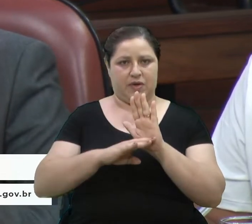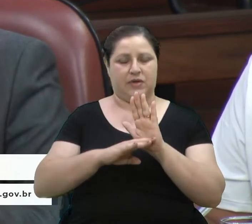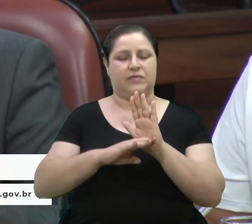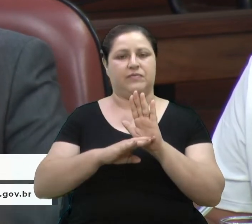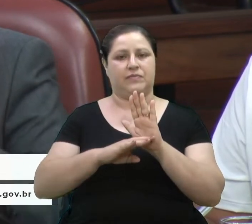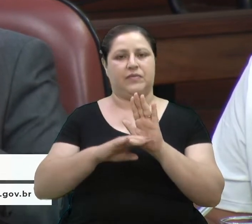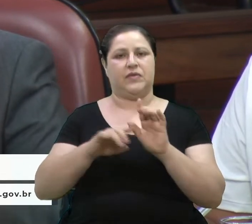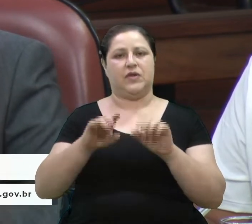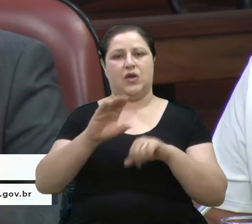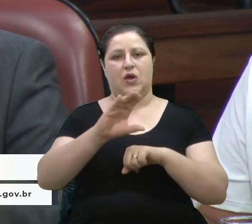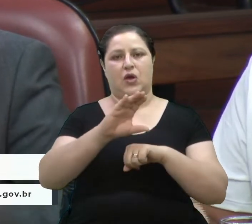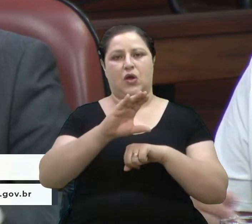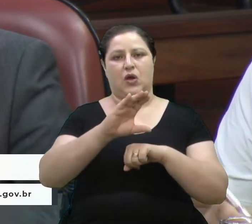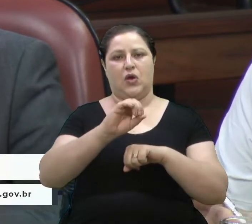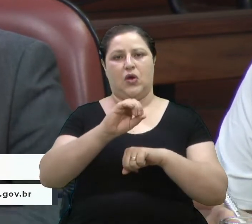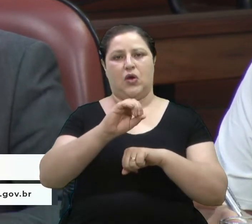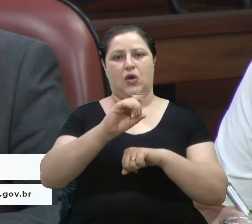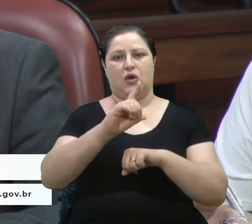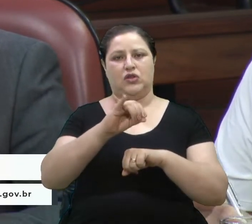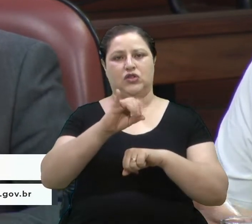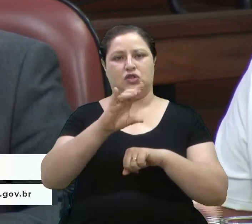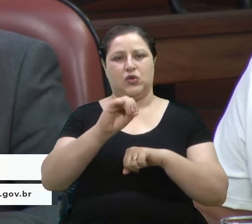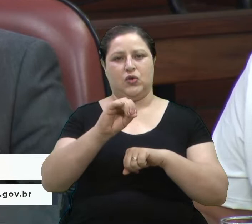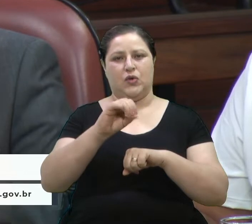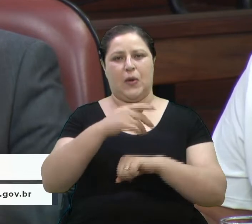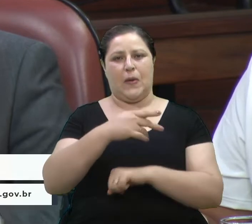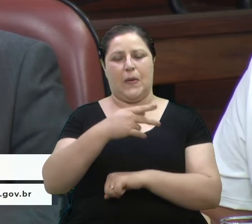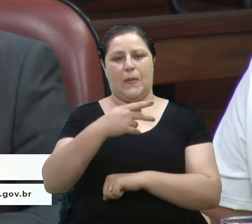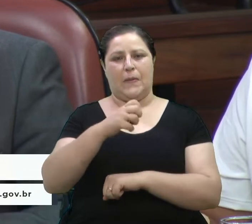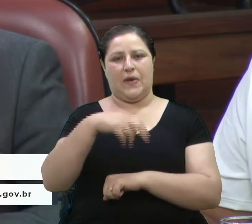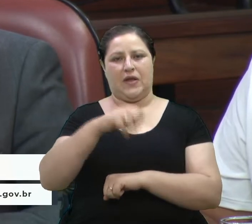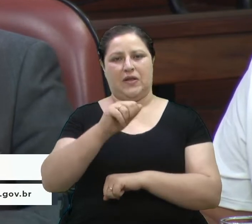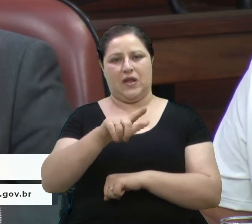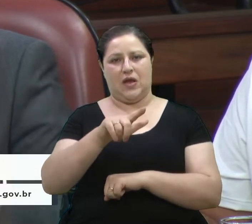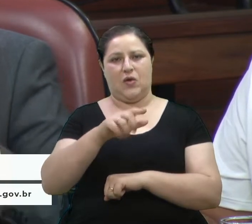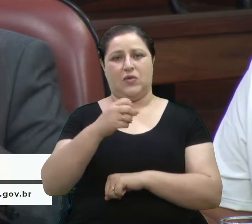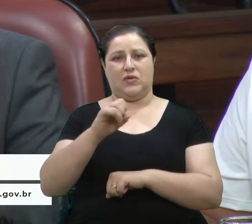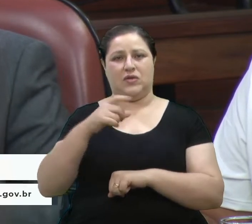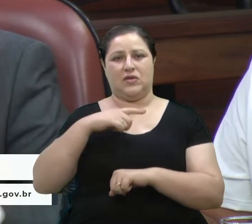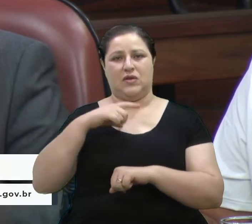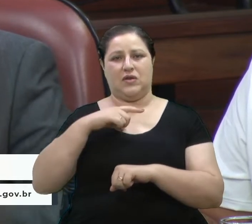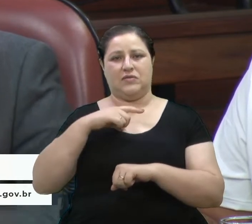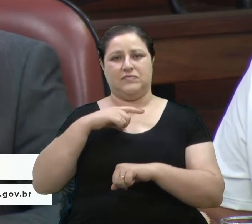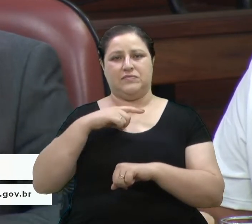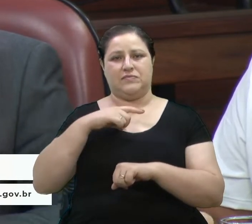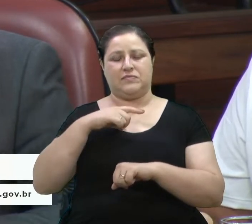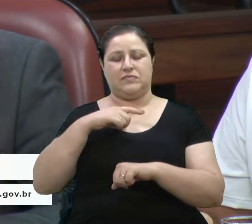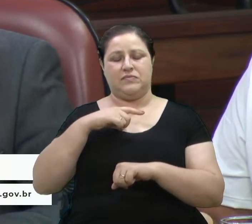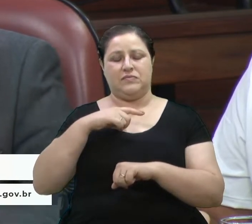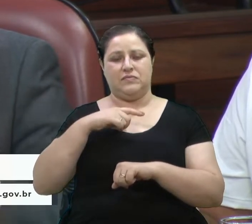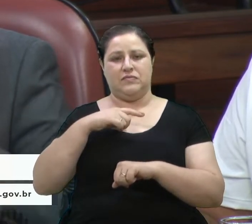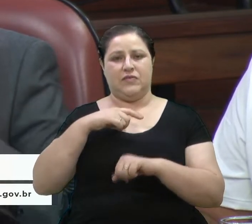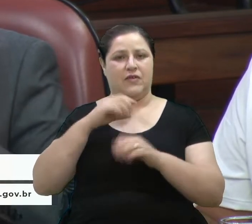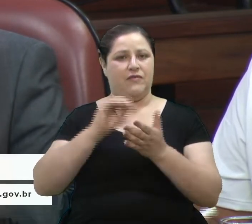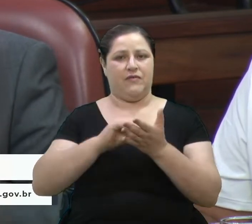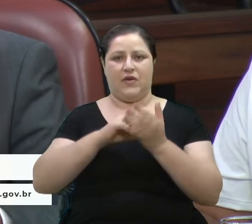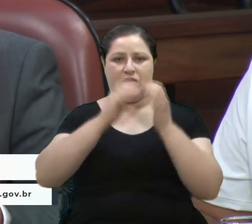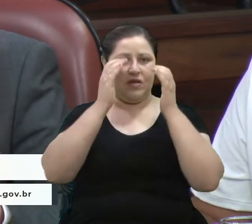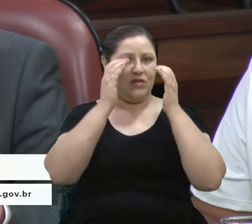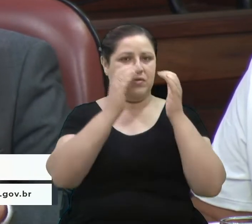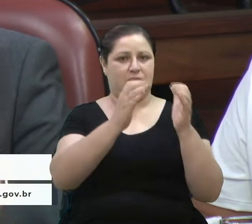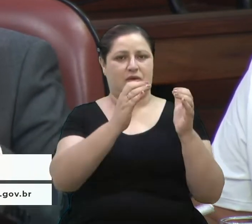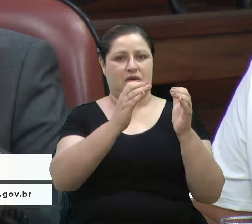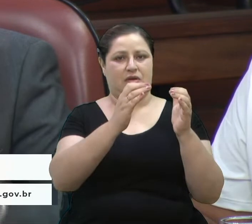culto, impedimento e perturbação de ato, ele é relativo. No artigo 208,